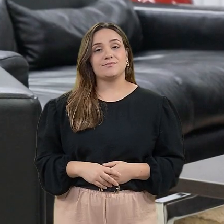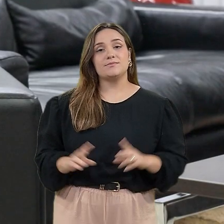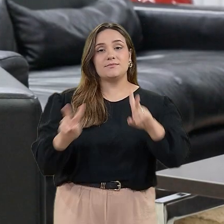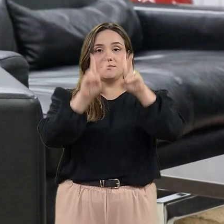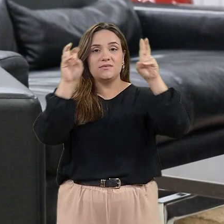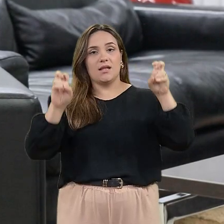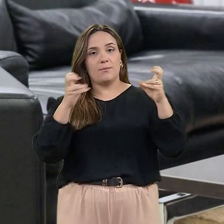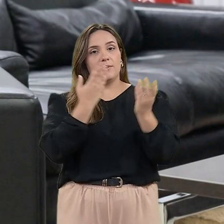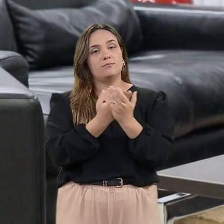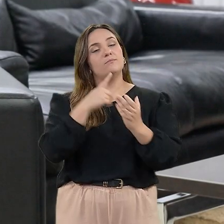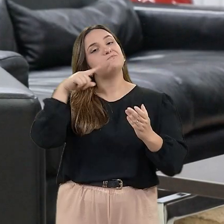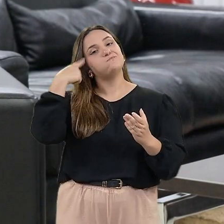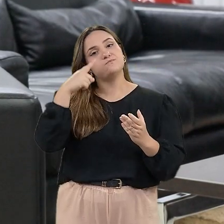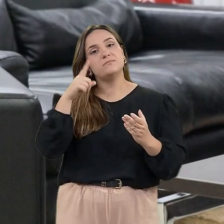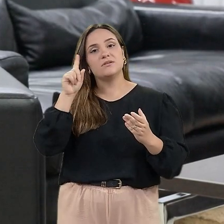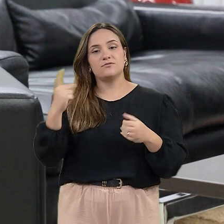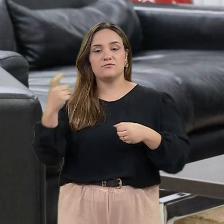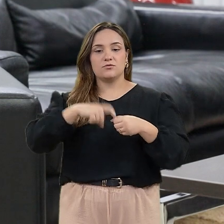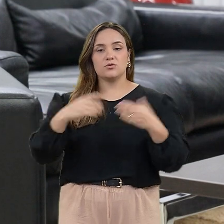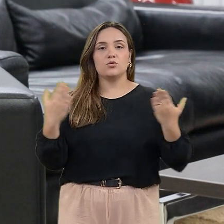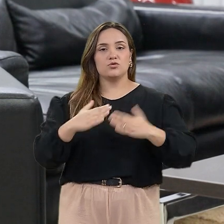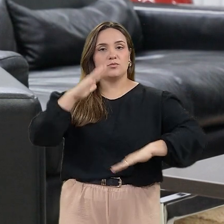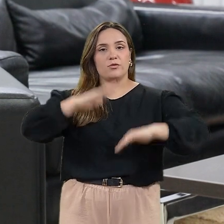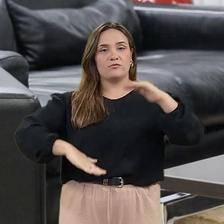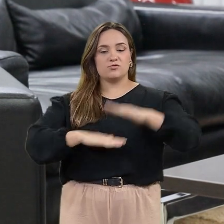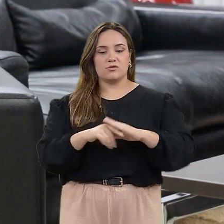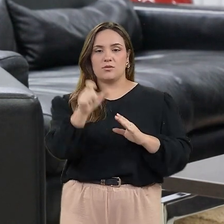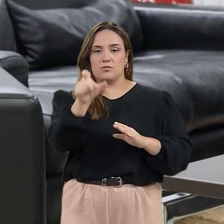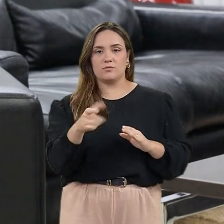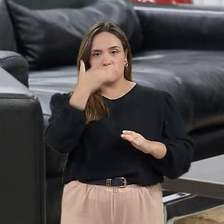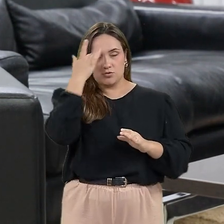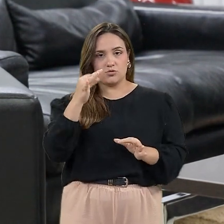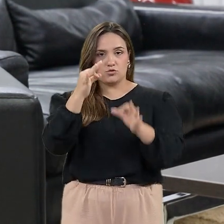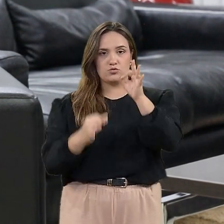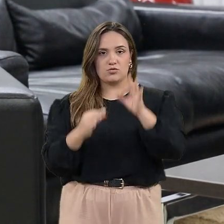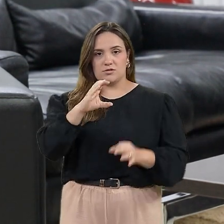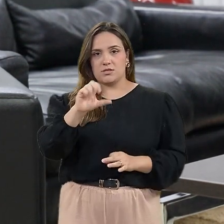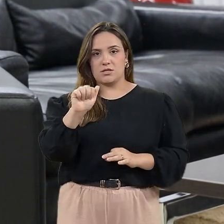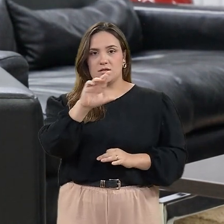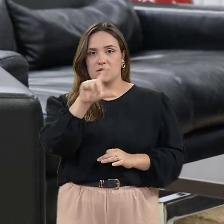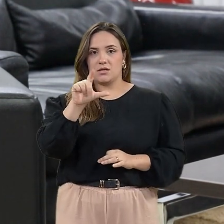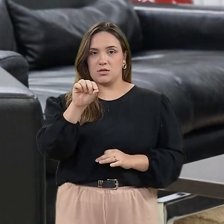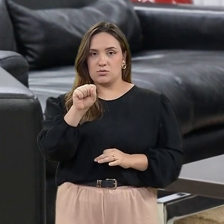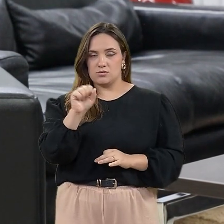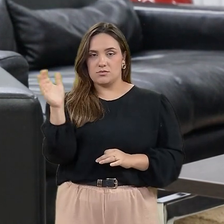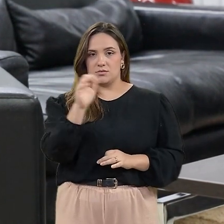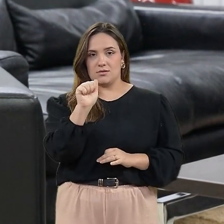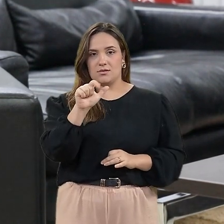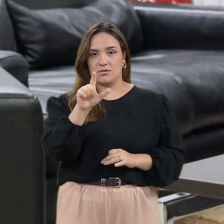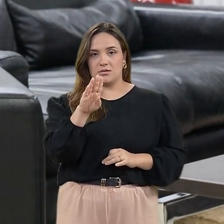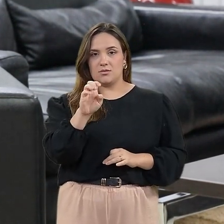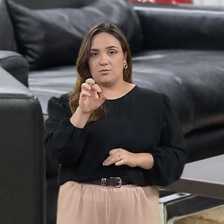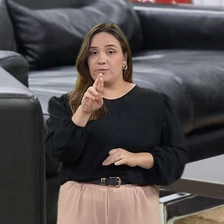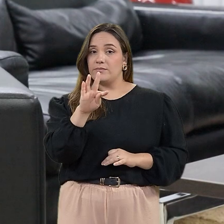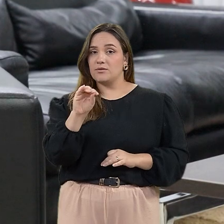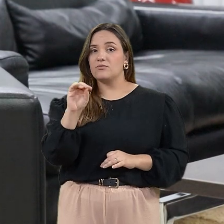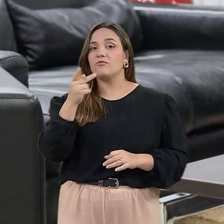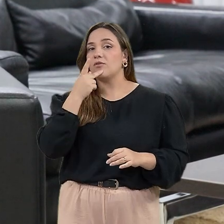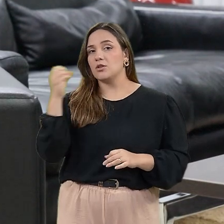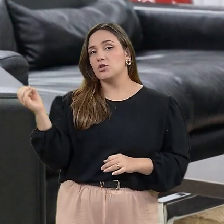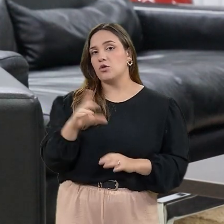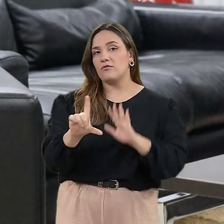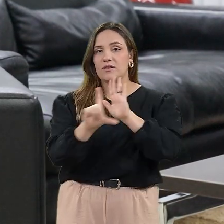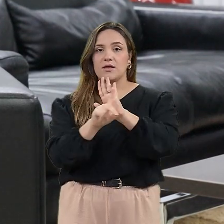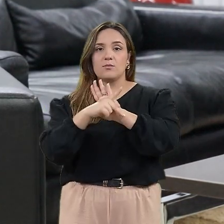O mérito da questão está de volta hoje com o juiz do Tribunal do Júri de Campo Grande, Carlos Alberto Garcete de Almeida, que fala